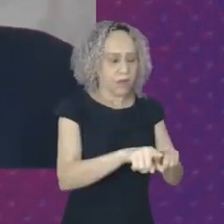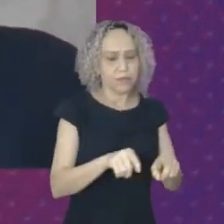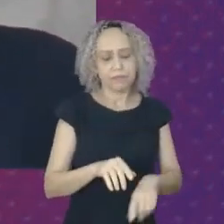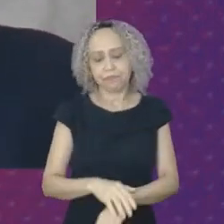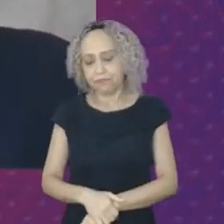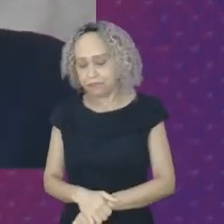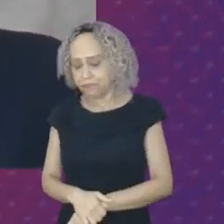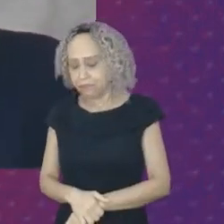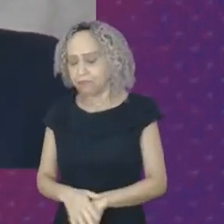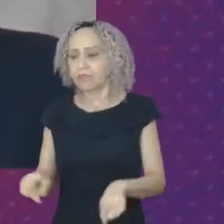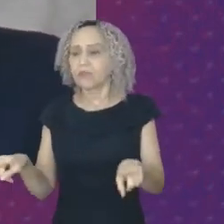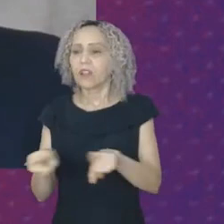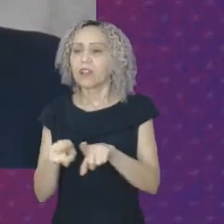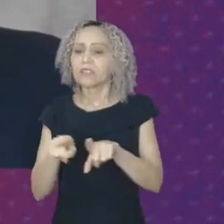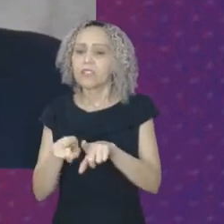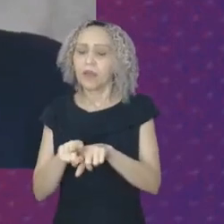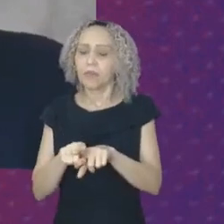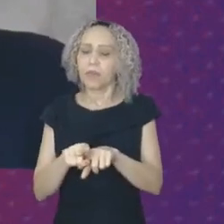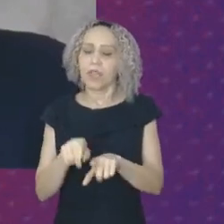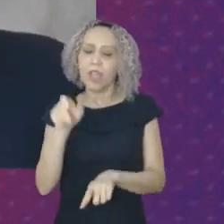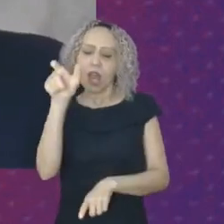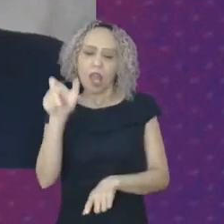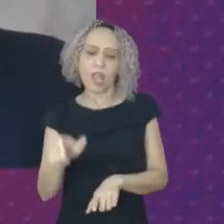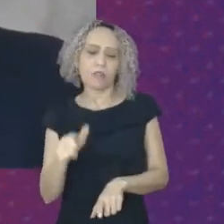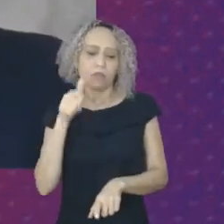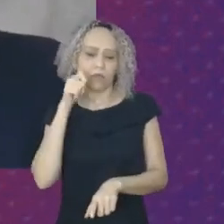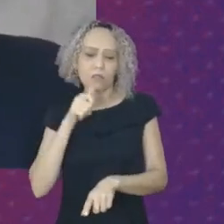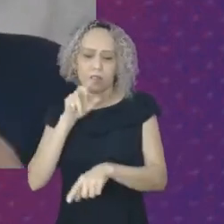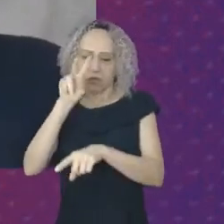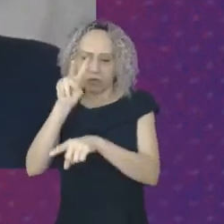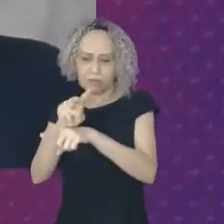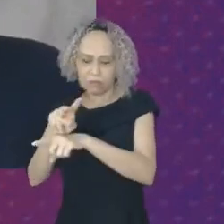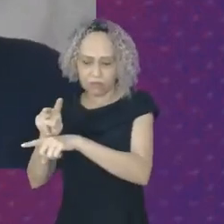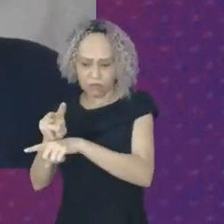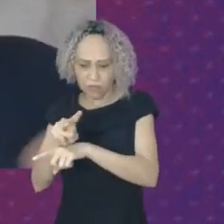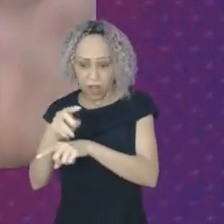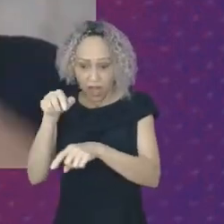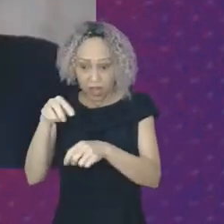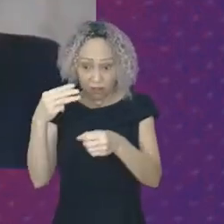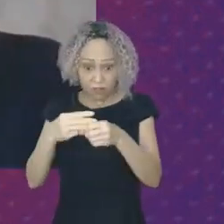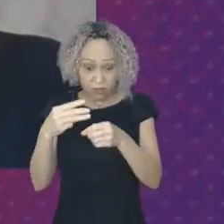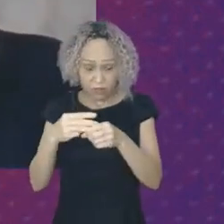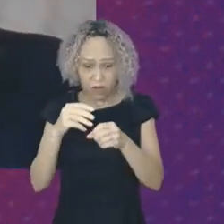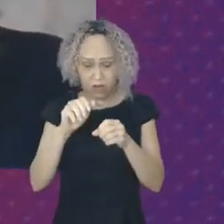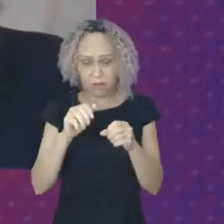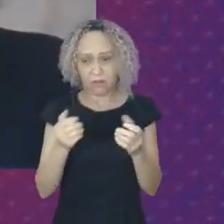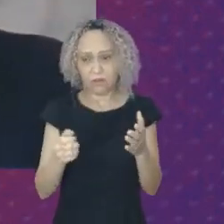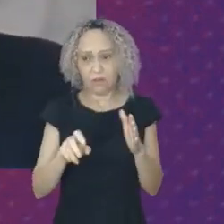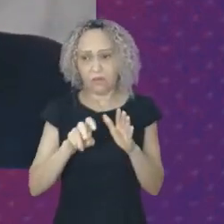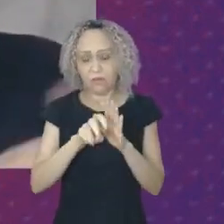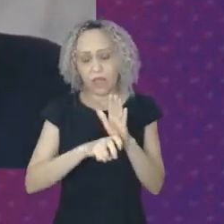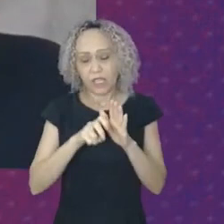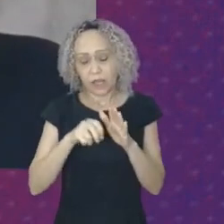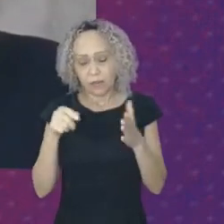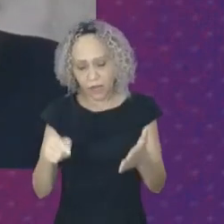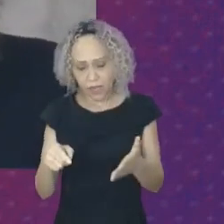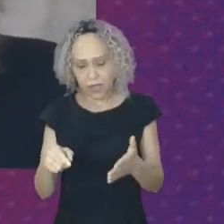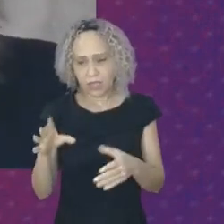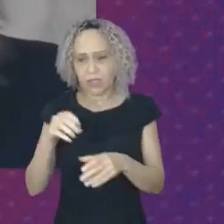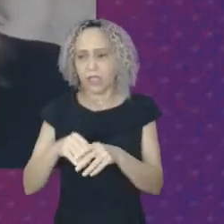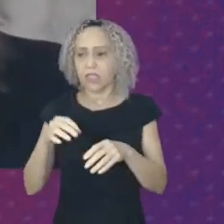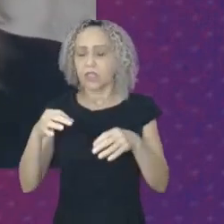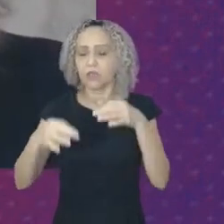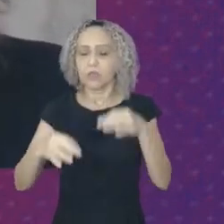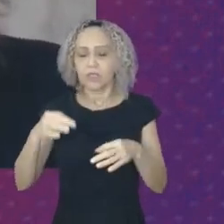fazendo capacitação das guardas municipais Maria da Penha, Ministério das Mulheres e Ministério da Justiça, entrega